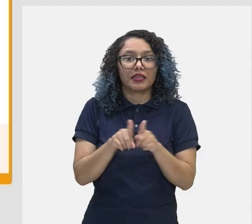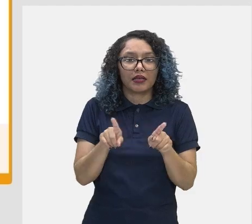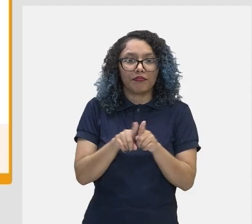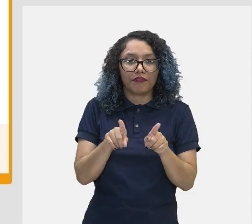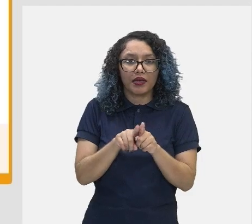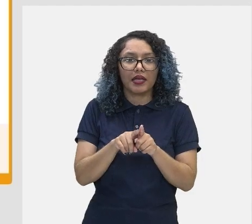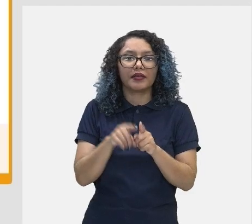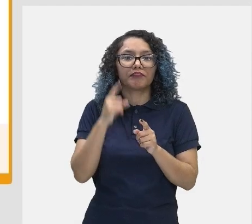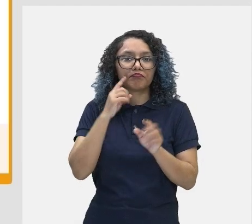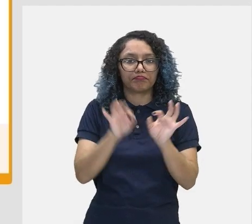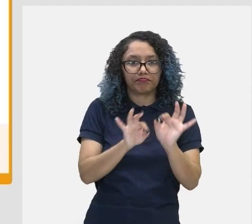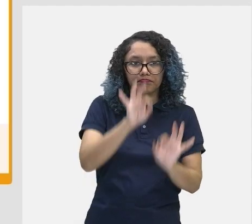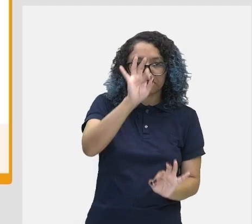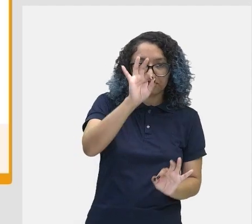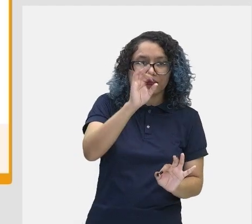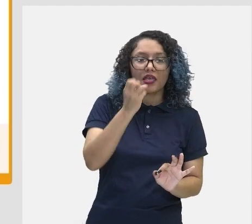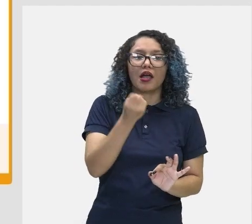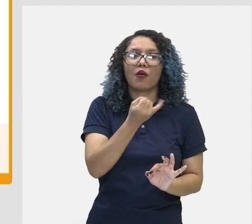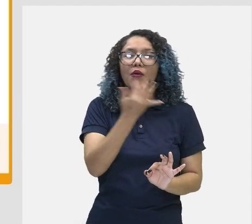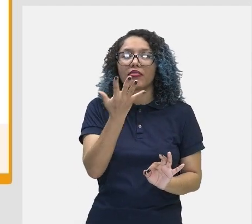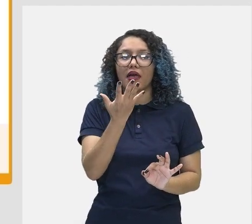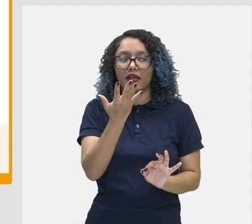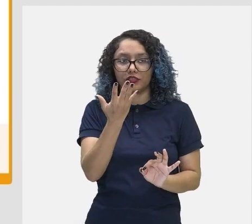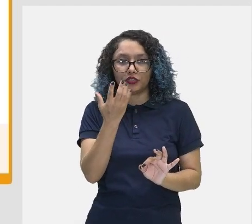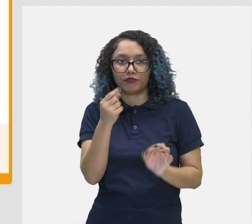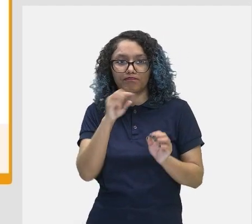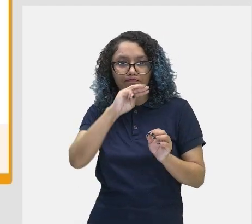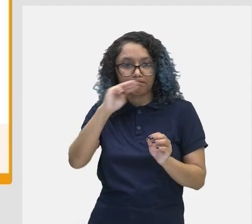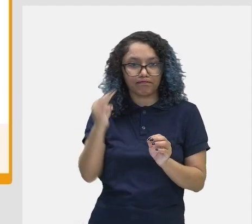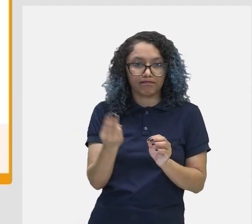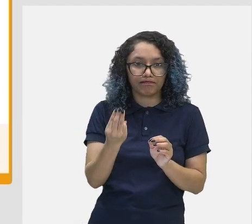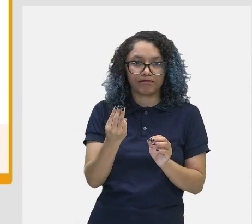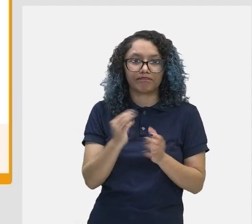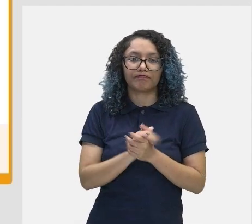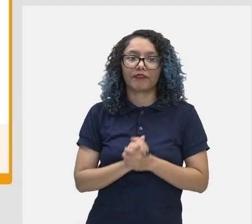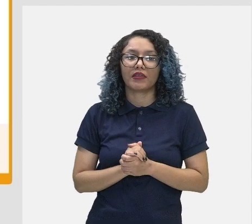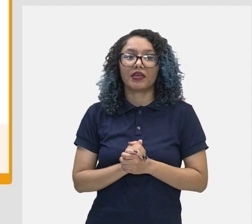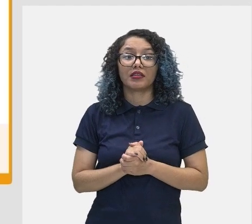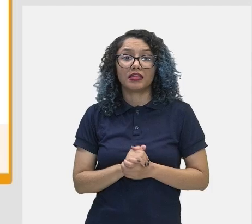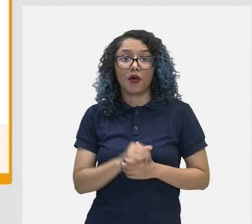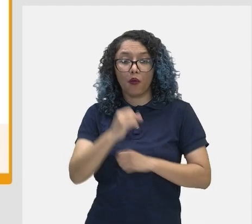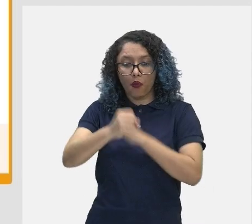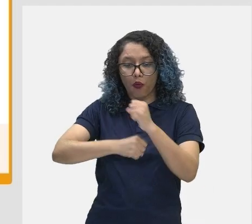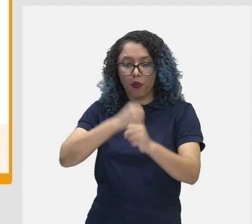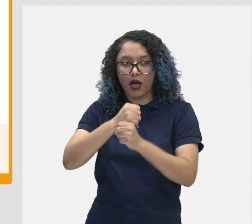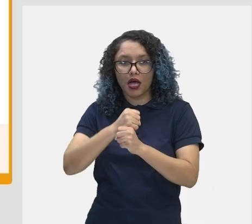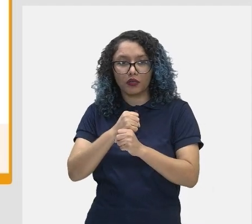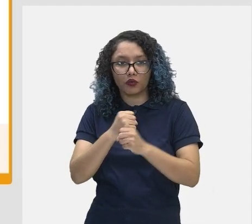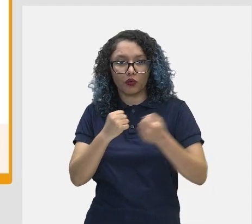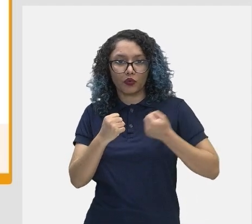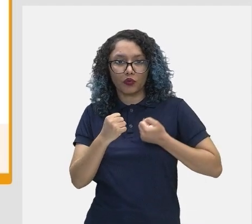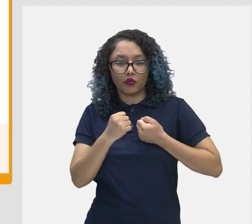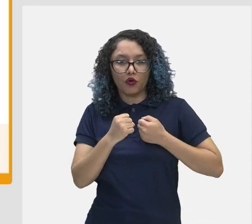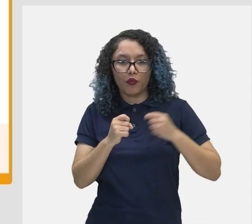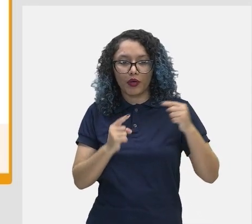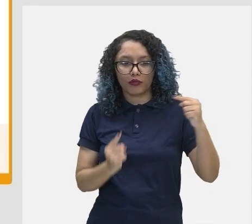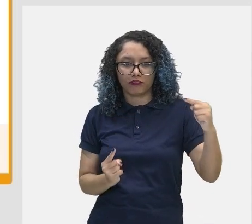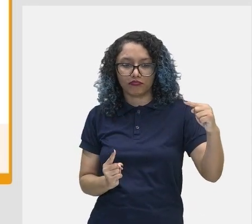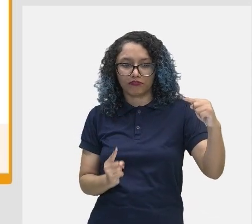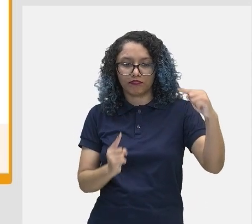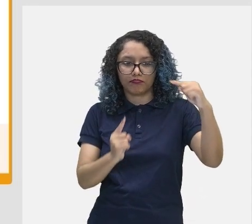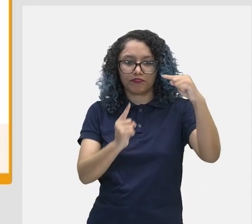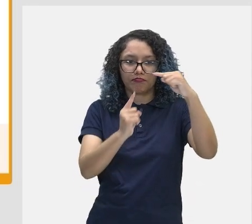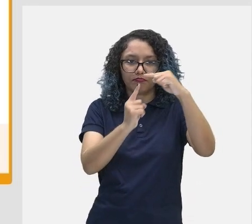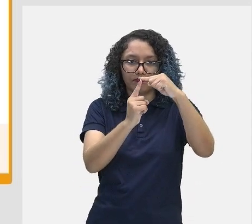certo? Cada ponto desse, cada ano, está ligado ali em um ponto. E esses pontos são ligados por linha. Porque